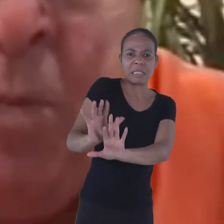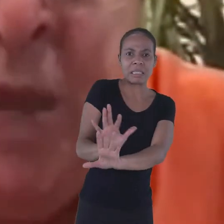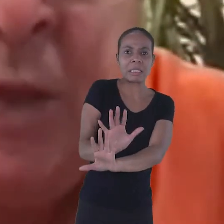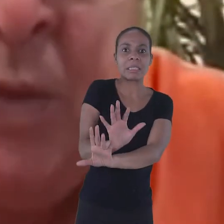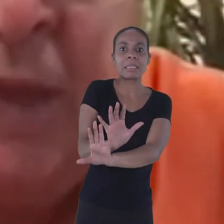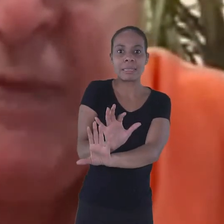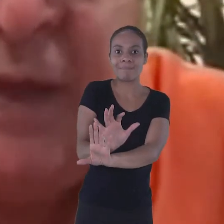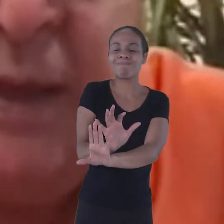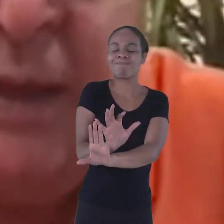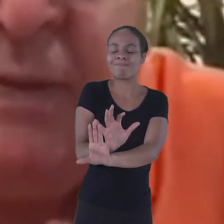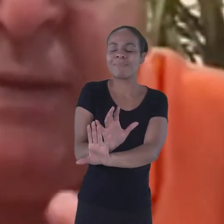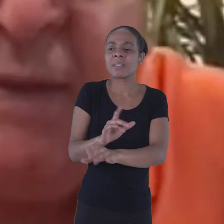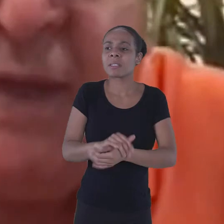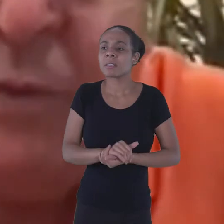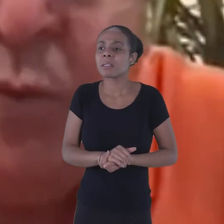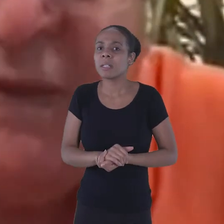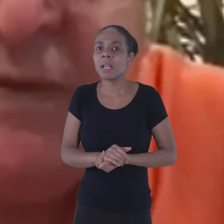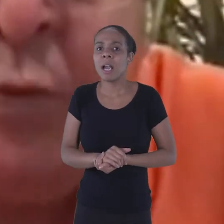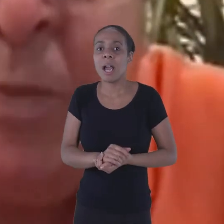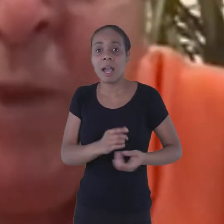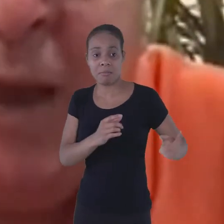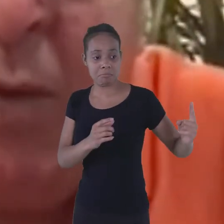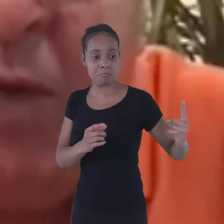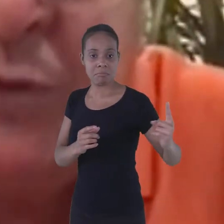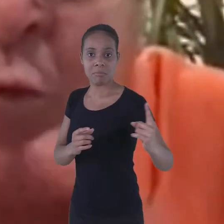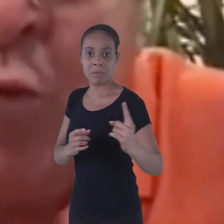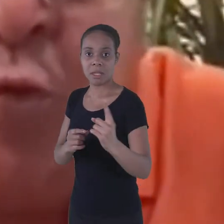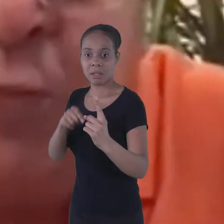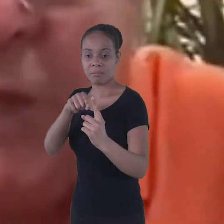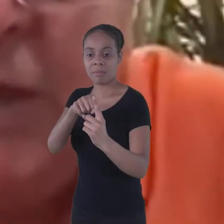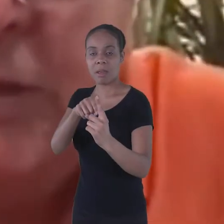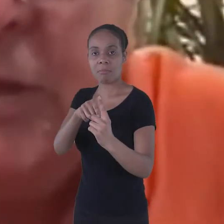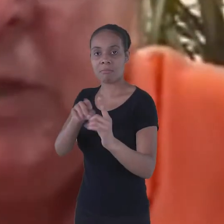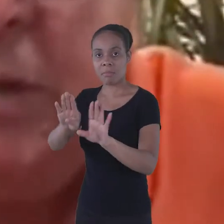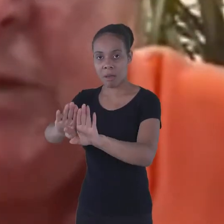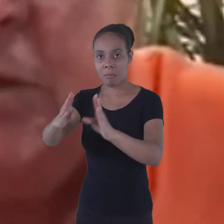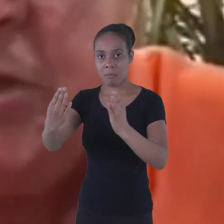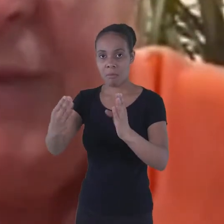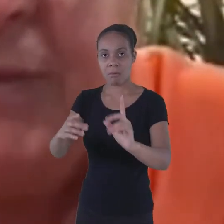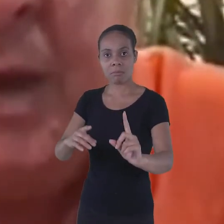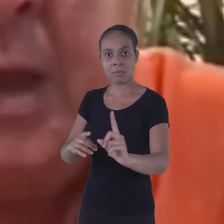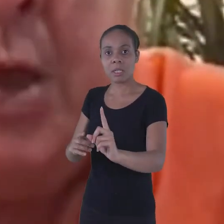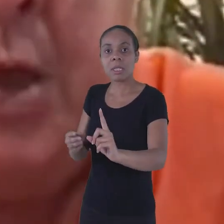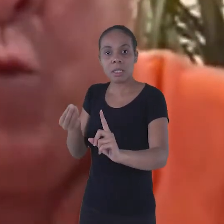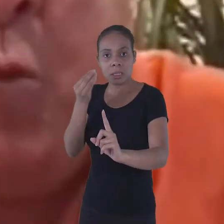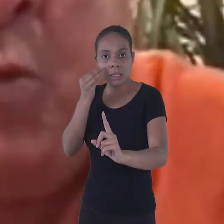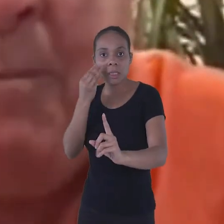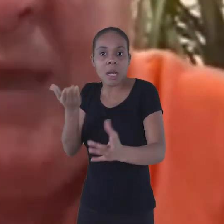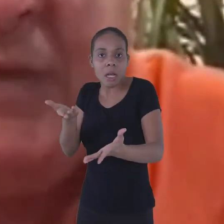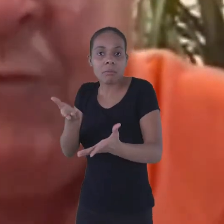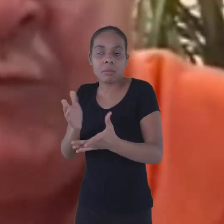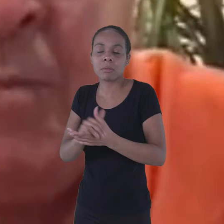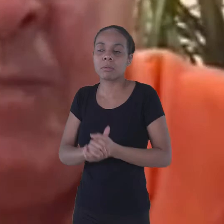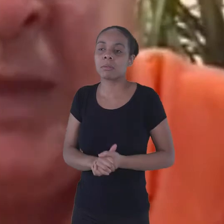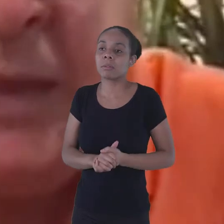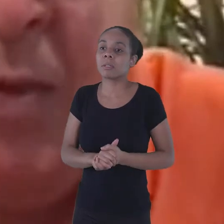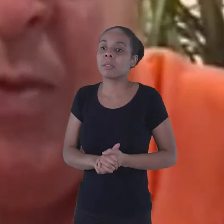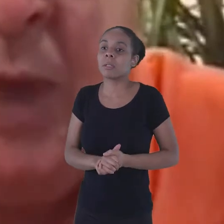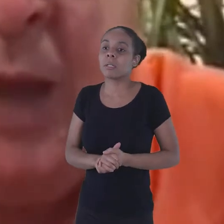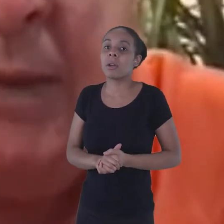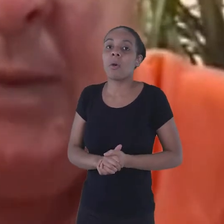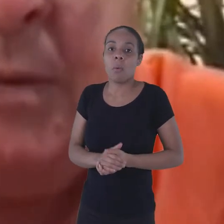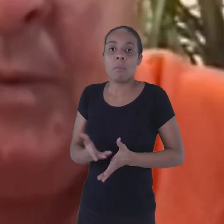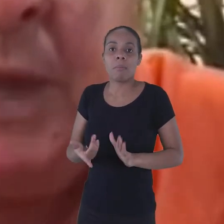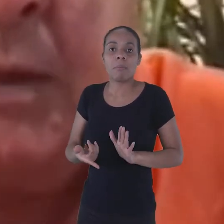eles comentam essa atuação do Mayakovsky com o grupo dele do teatro como uma peça